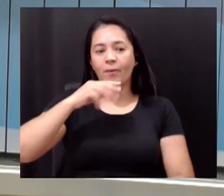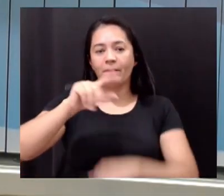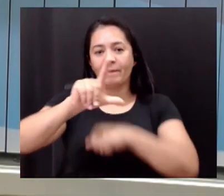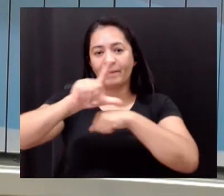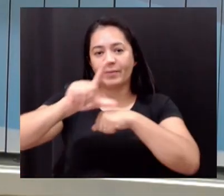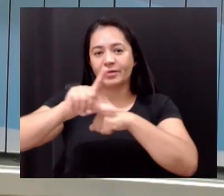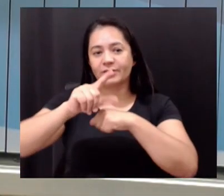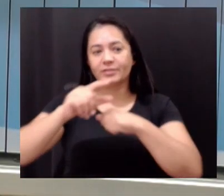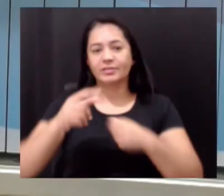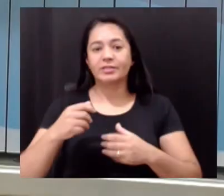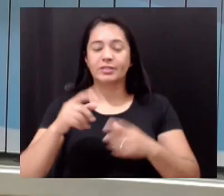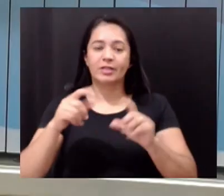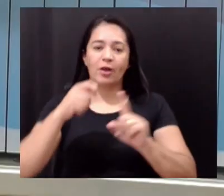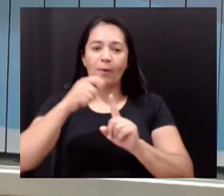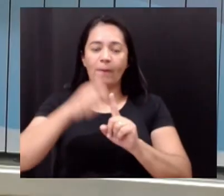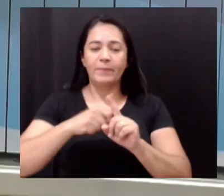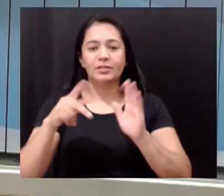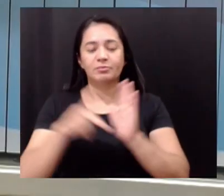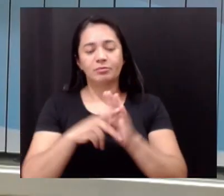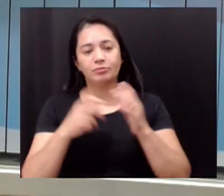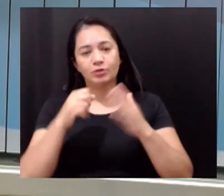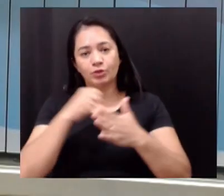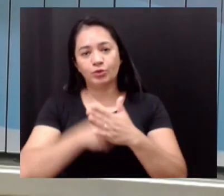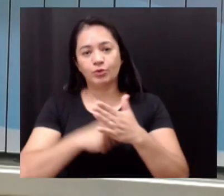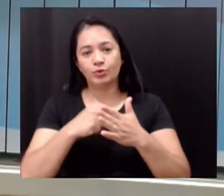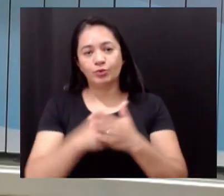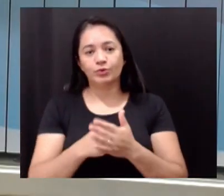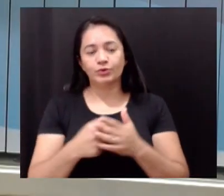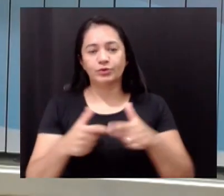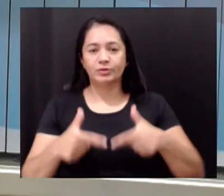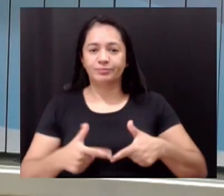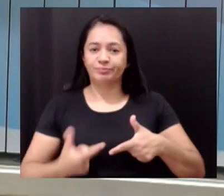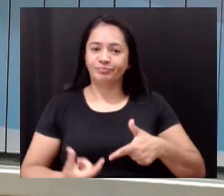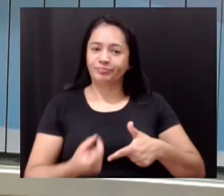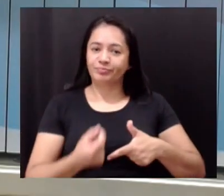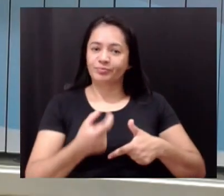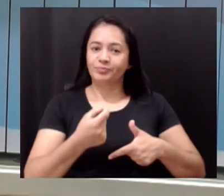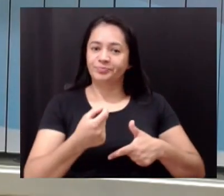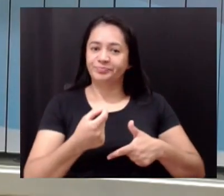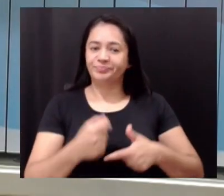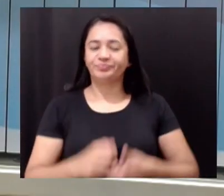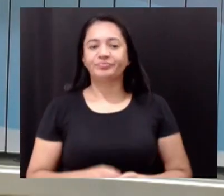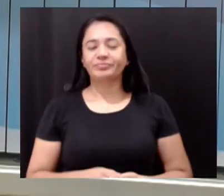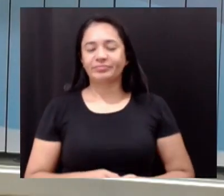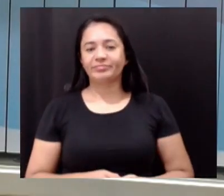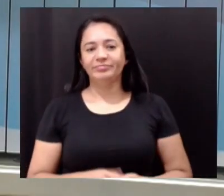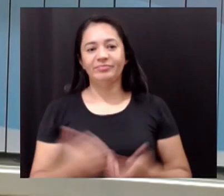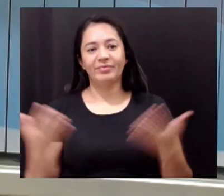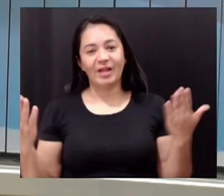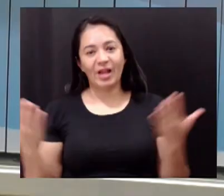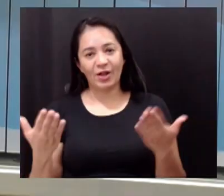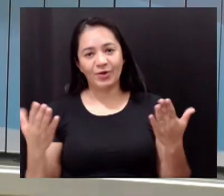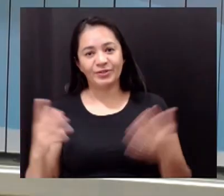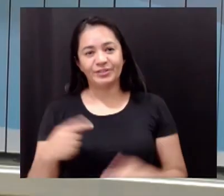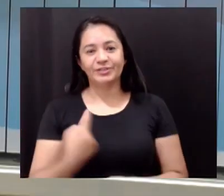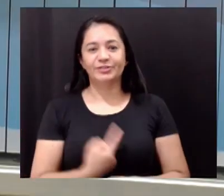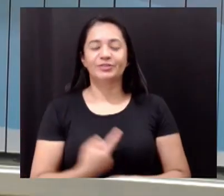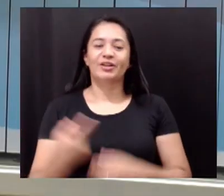colo de útero, com a oncologista Larissa Gomes. Larissa, agora estamos aqui, né, de volta no segundo